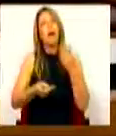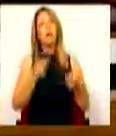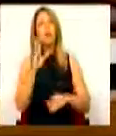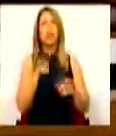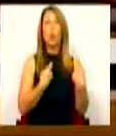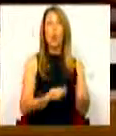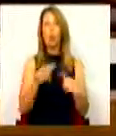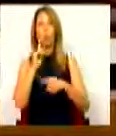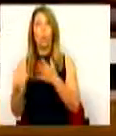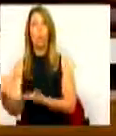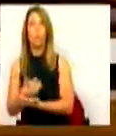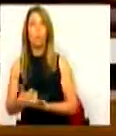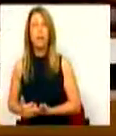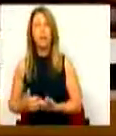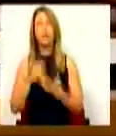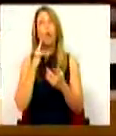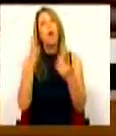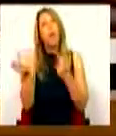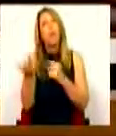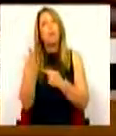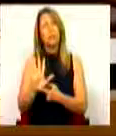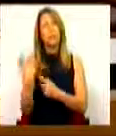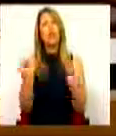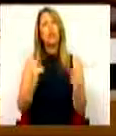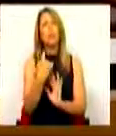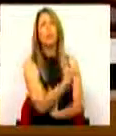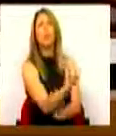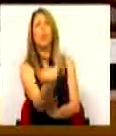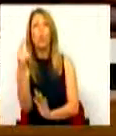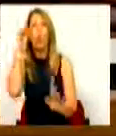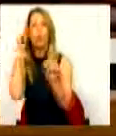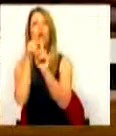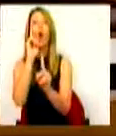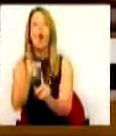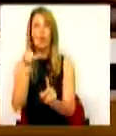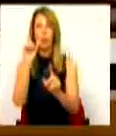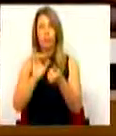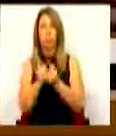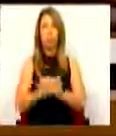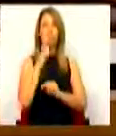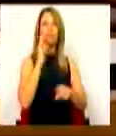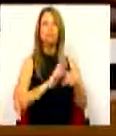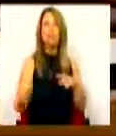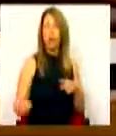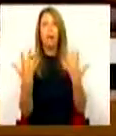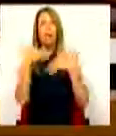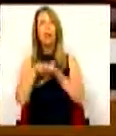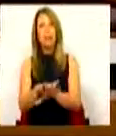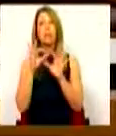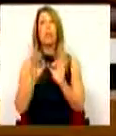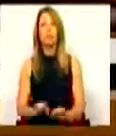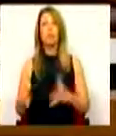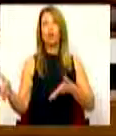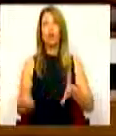de tendência, por exemplo, o papel de cada transporte e os efeitos da transição energética, e integração adequada na estratégia de mobilidade